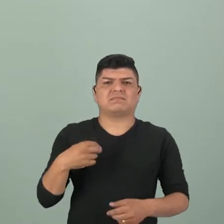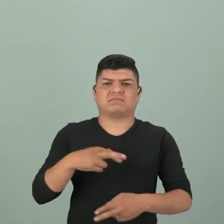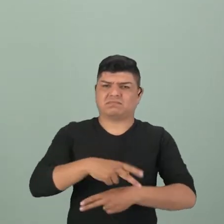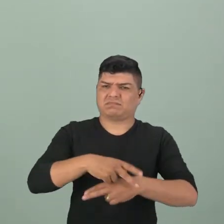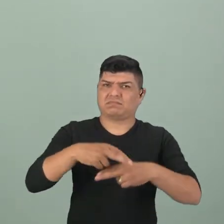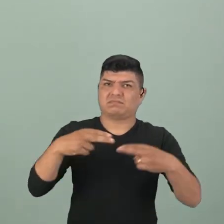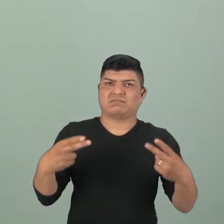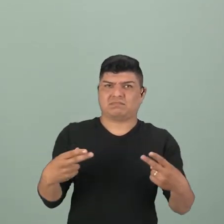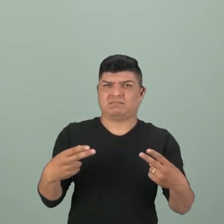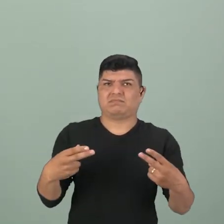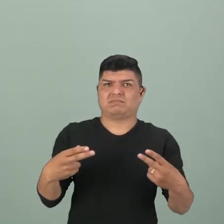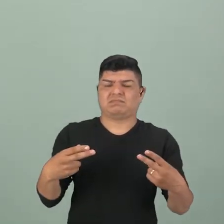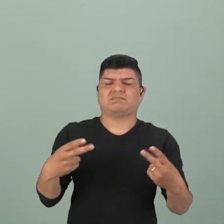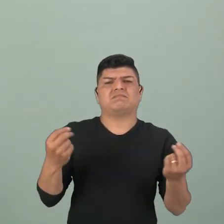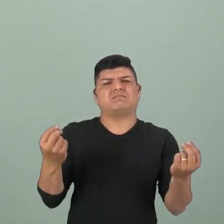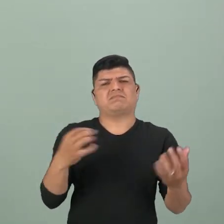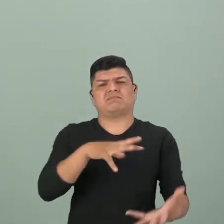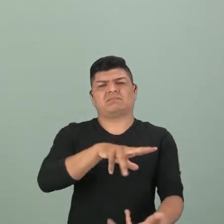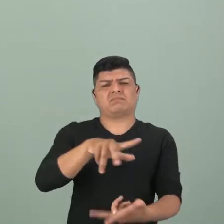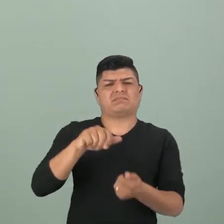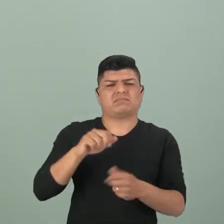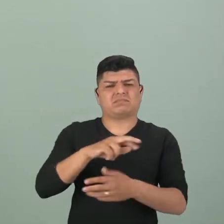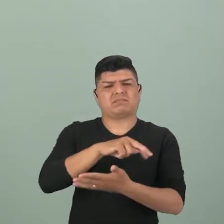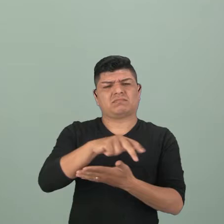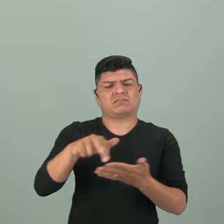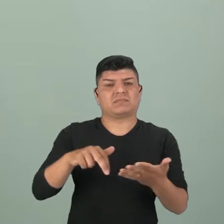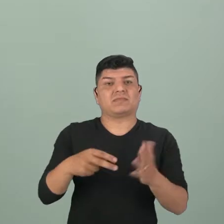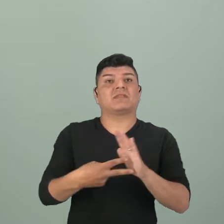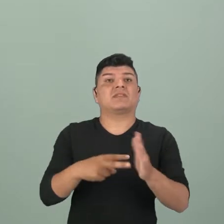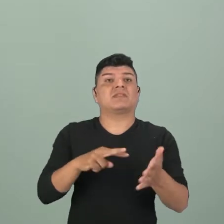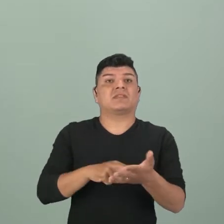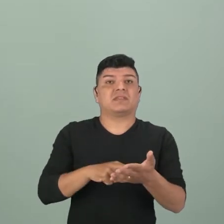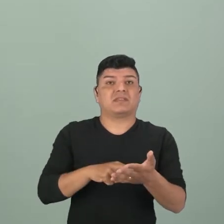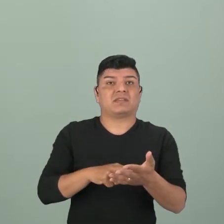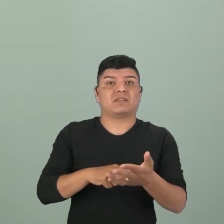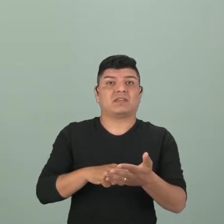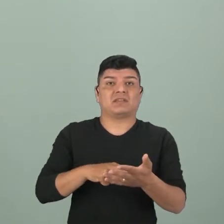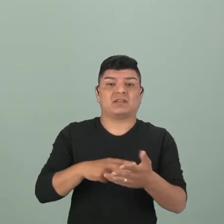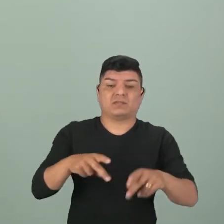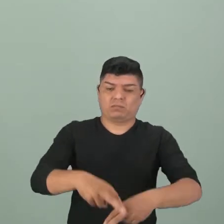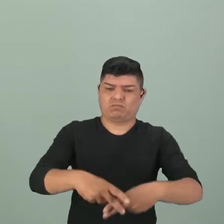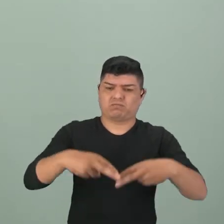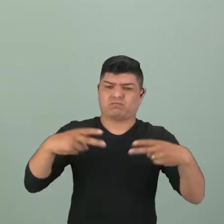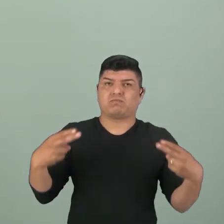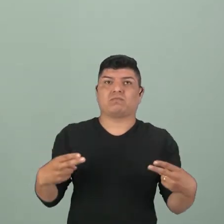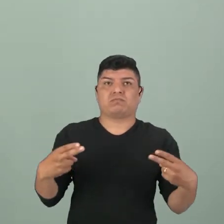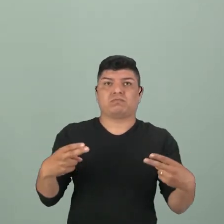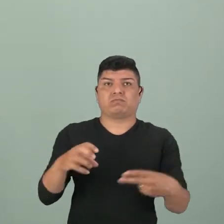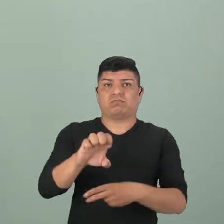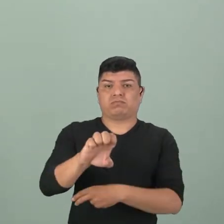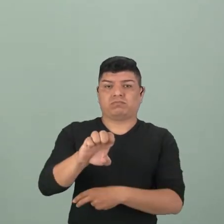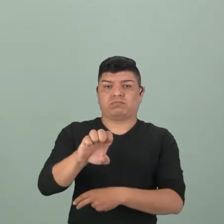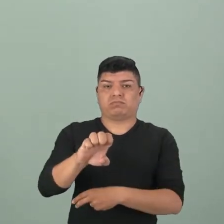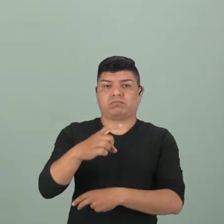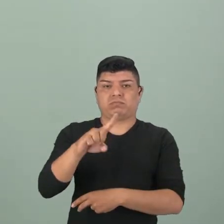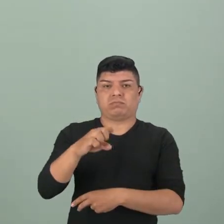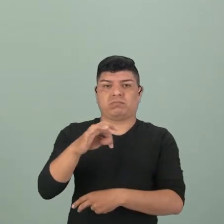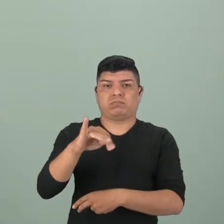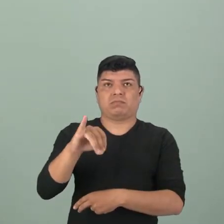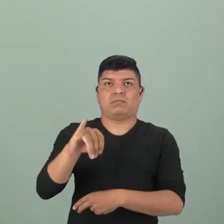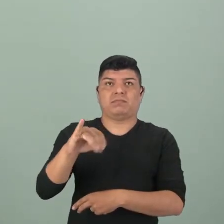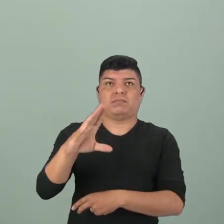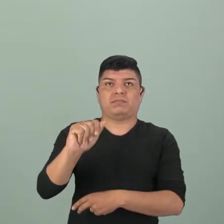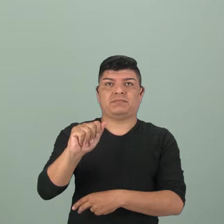étnica mundial, o que vem à sua mente? Primeiro, você tem que saber o que é diversidade étnica, né? Quando a gente fala de étnica, lembra a palavra